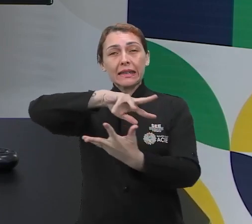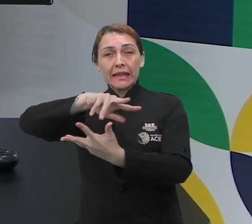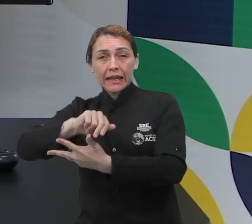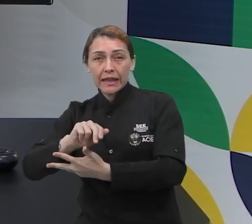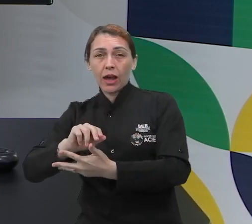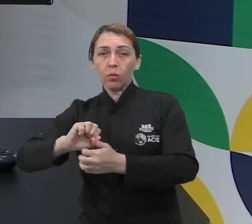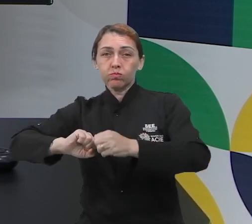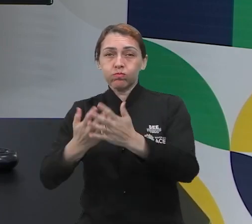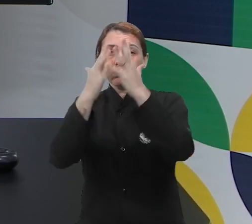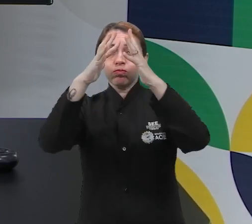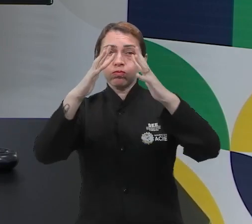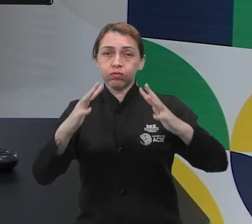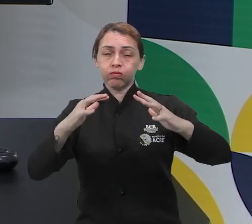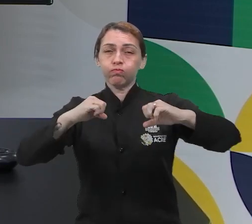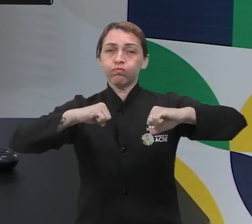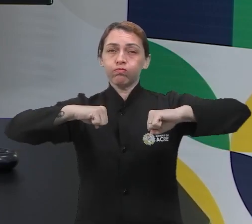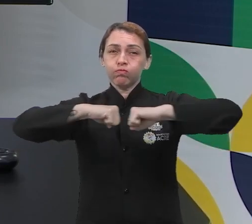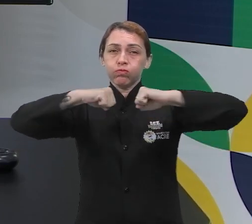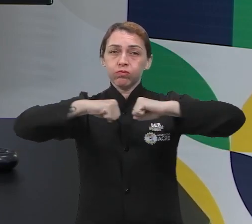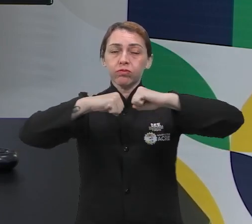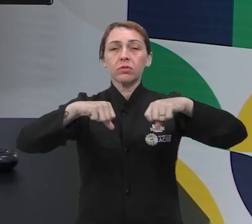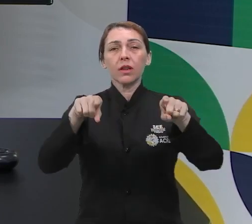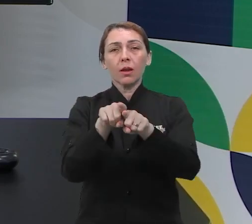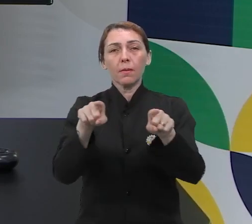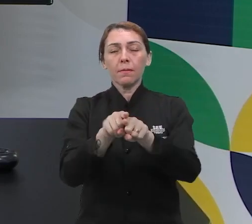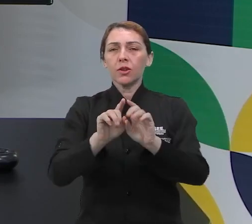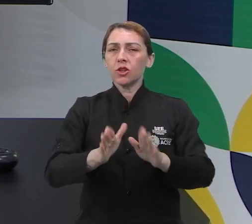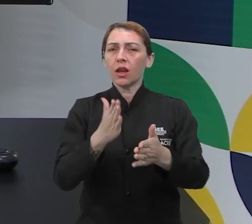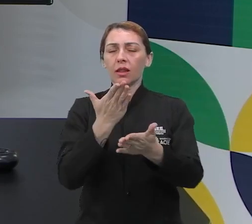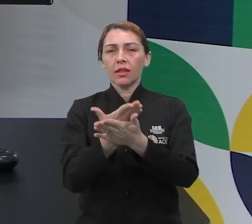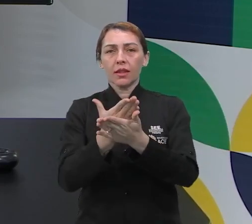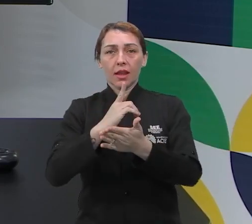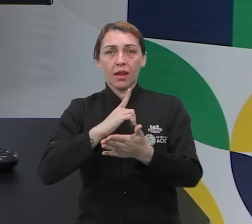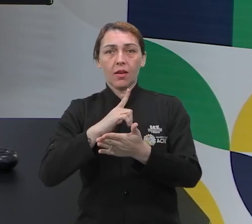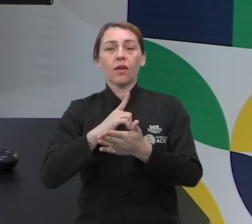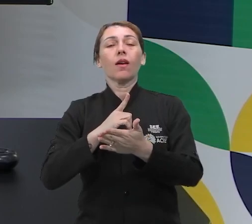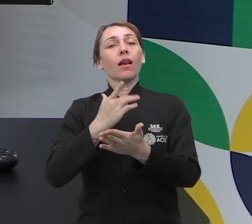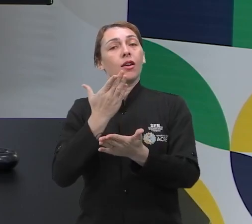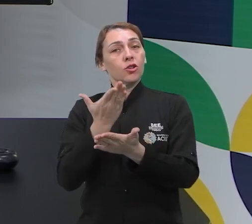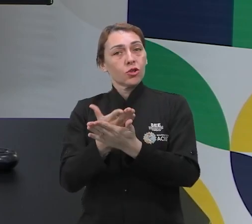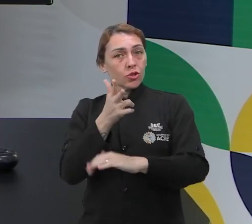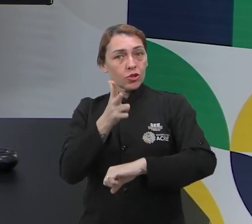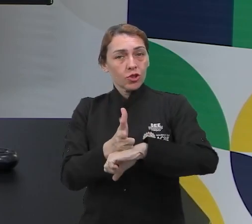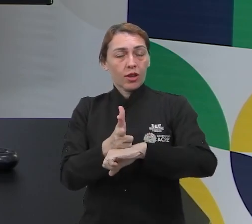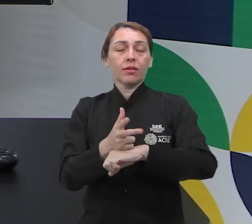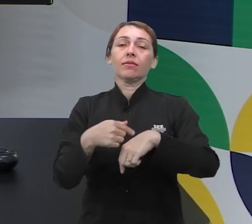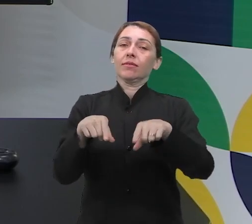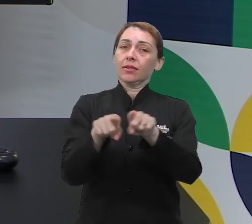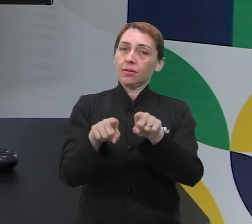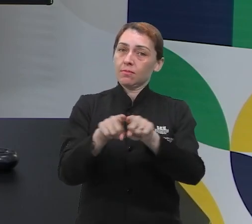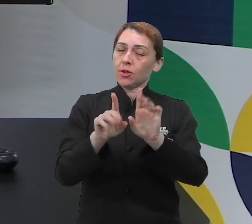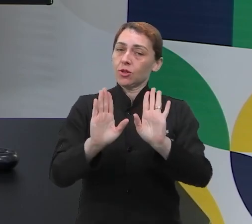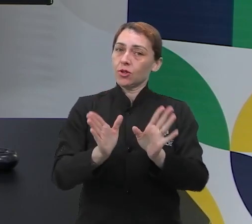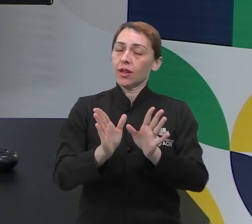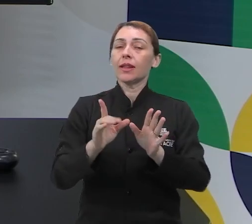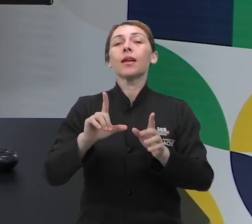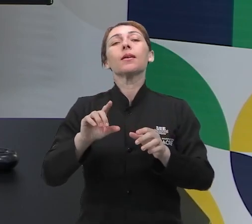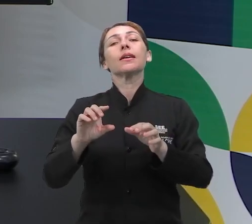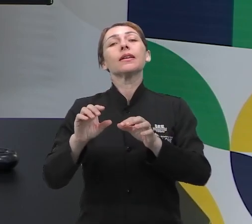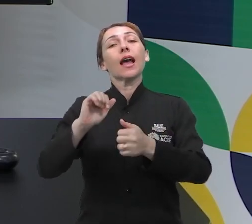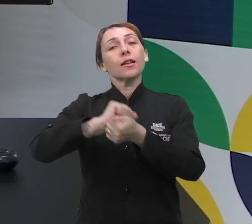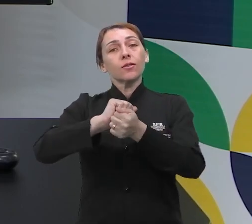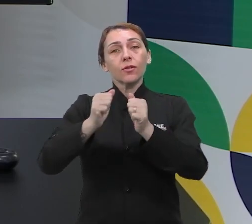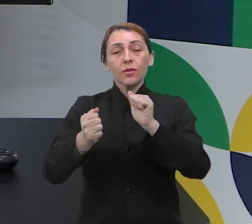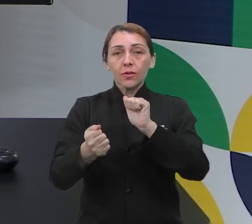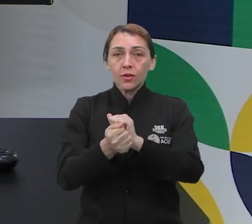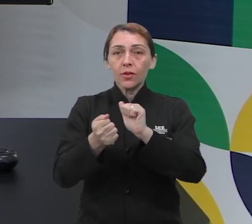vulcanismo, o abalo sísmico, que inclusive já tem aula aí no canal gravada sobre isso. E também vem sempre associado com os